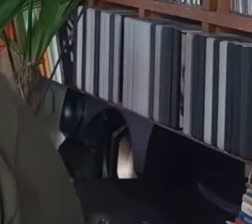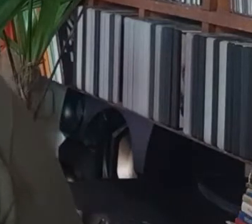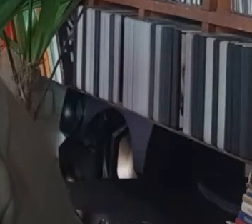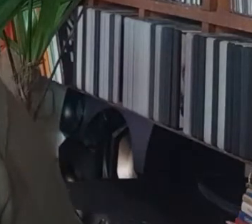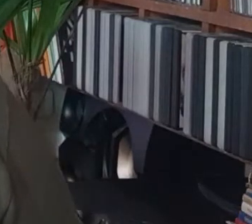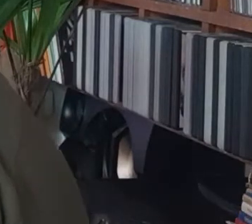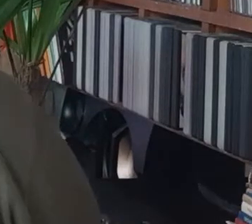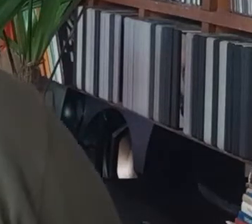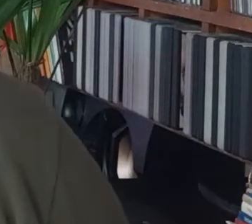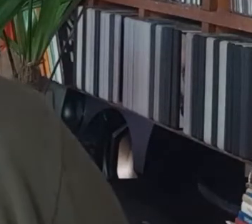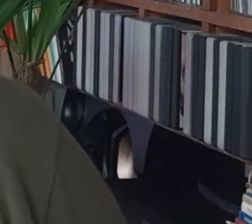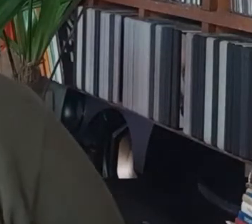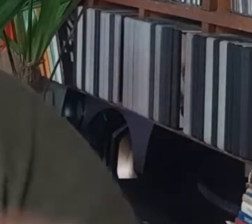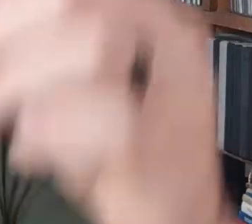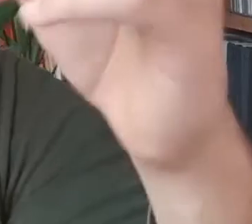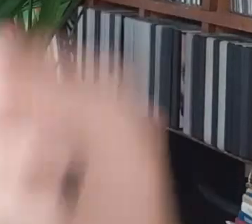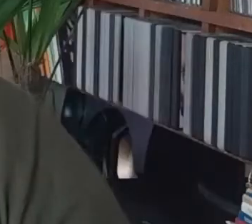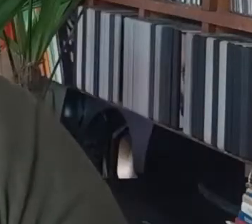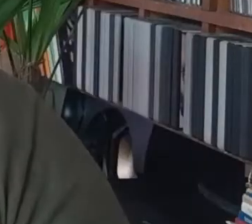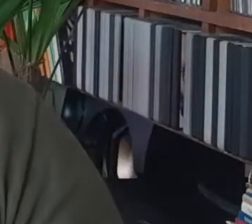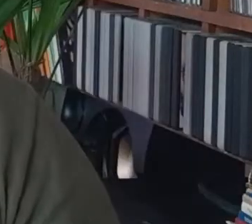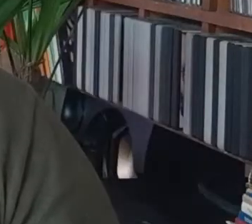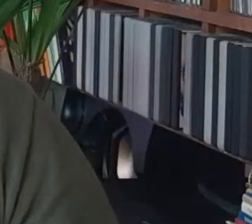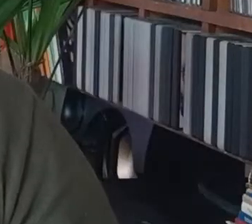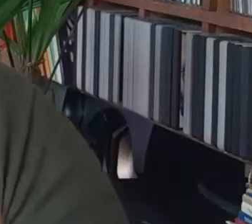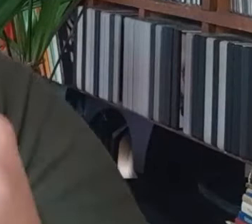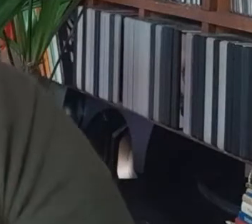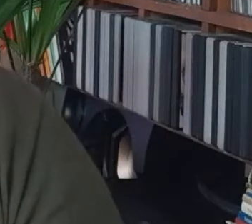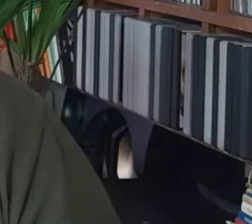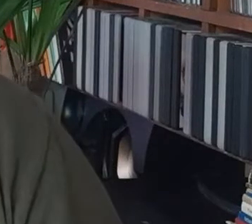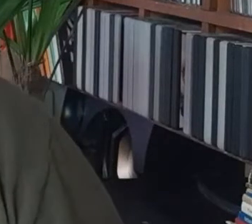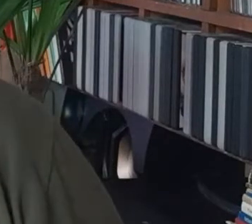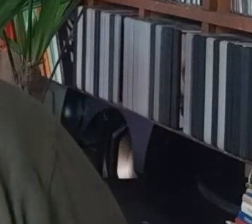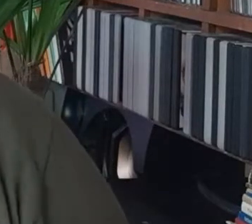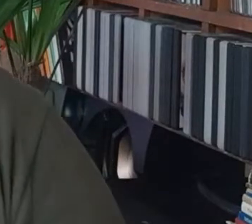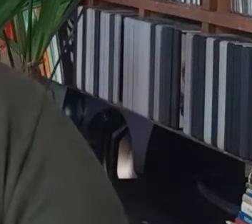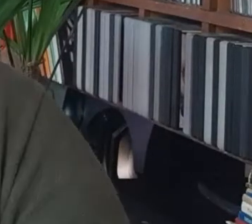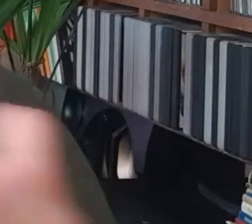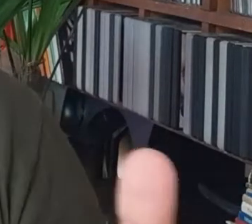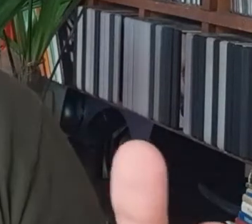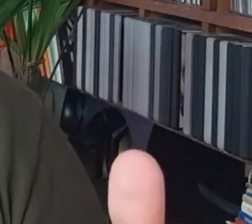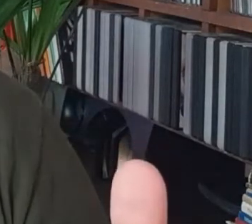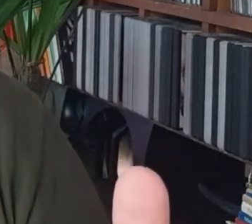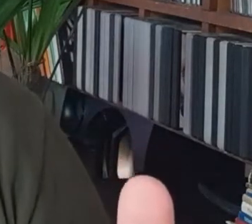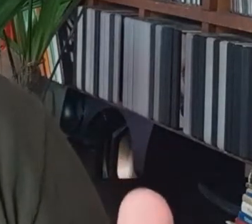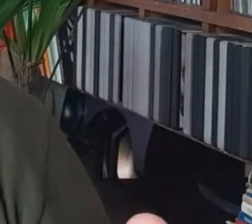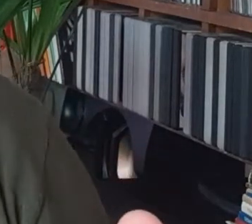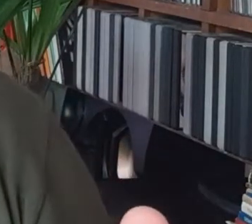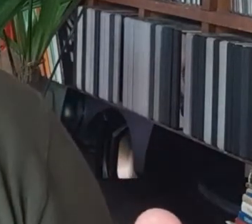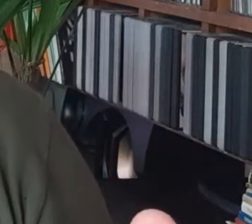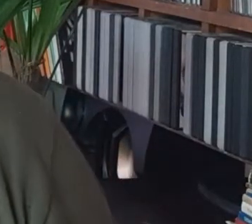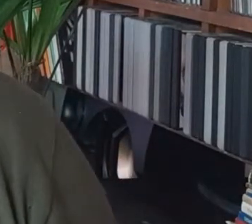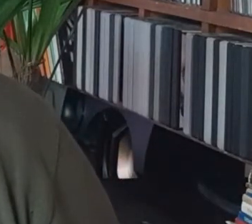Circuito Municipal de Cultura. A Berna é uma das artistas mais importantes do cenário brasileiro atual, reconhecida como uma das principais